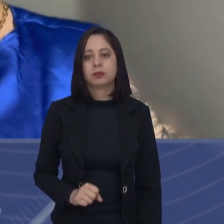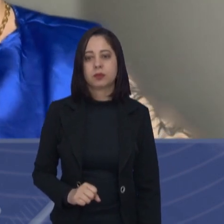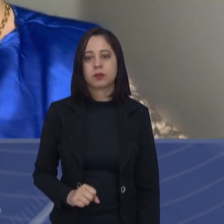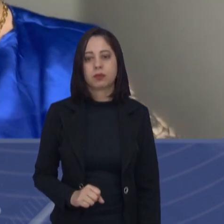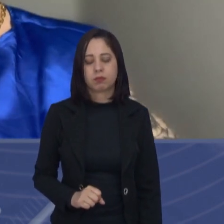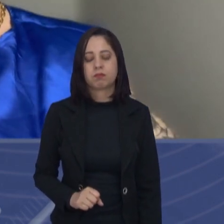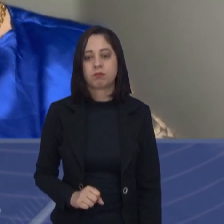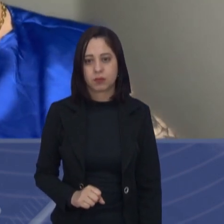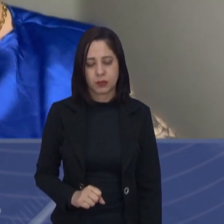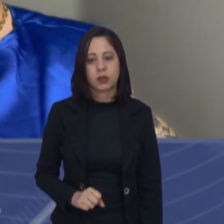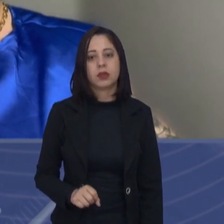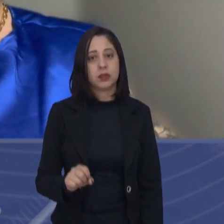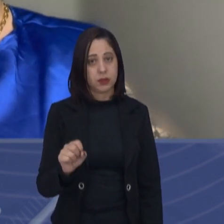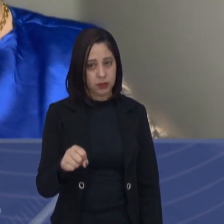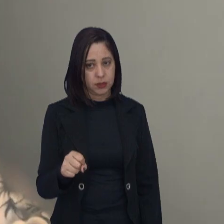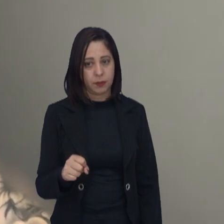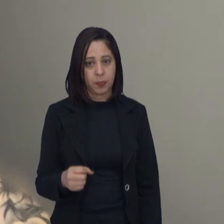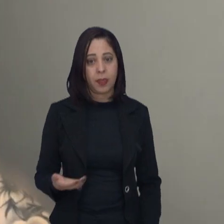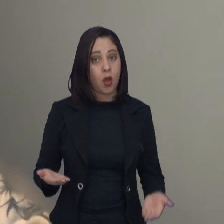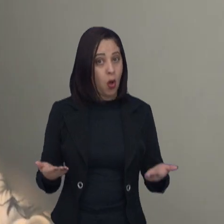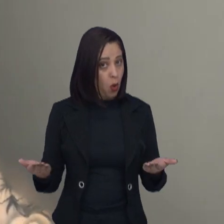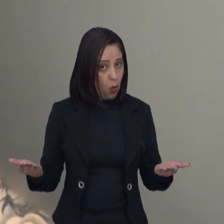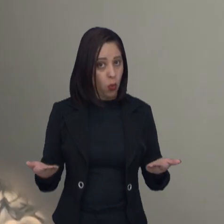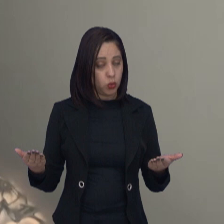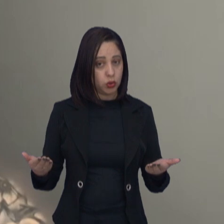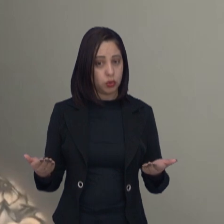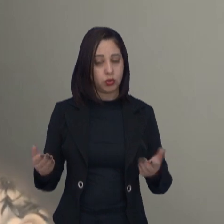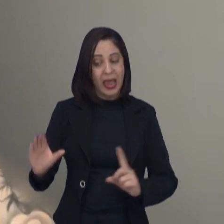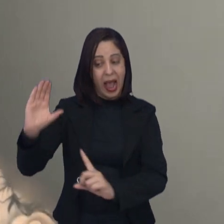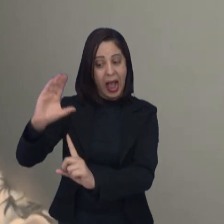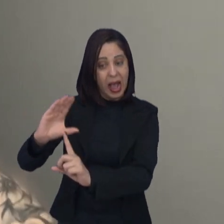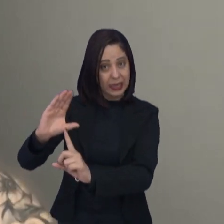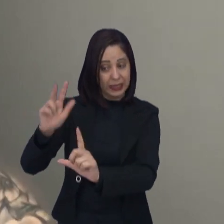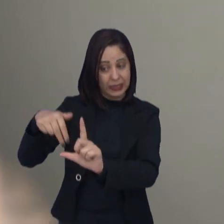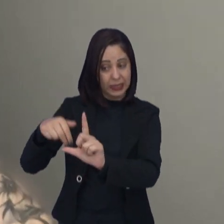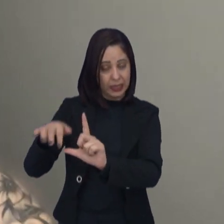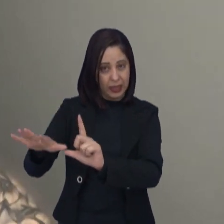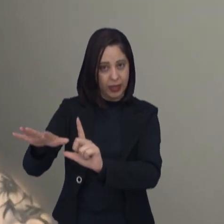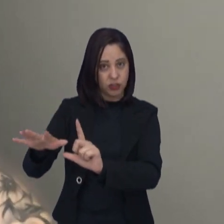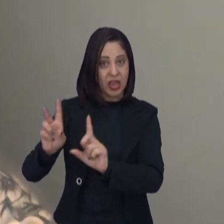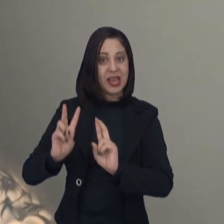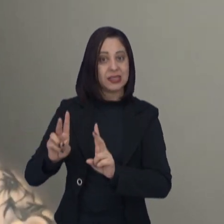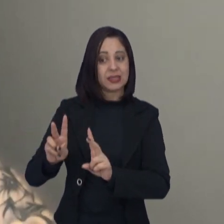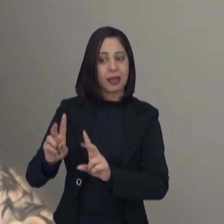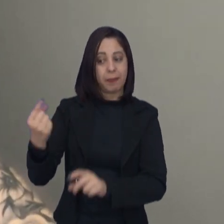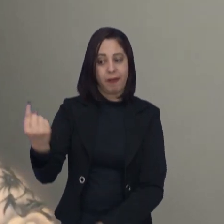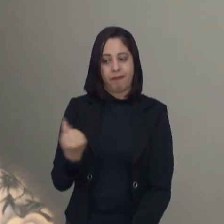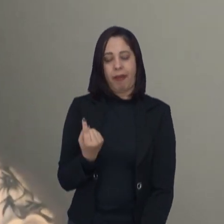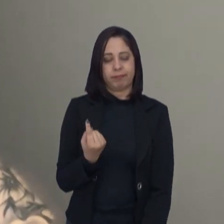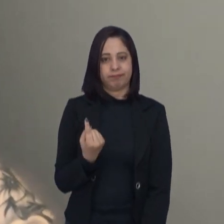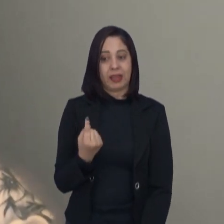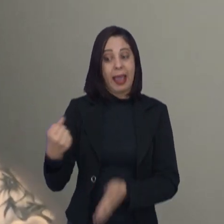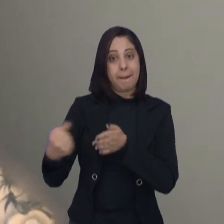Exatamente. Hoje é legal que assim as clientes da assistência elas sempre procuram antes de postar qualquer coisa, porque assim a